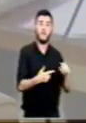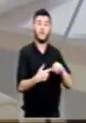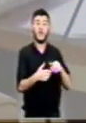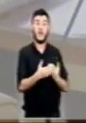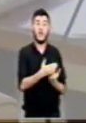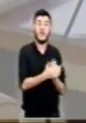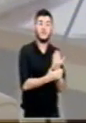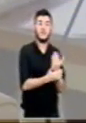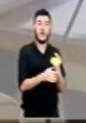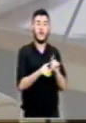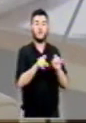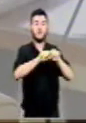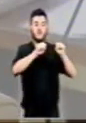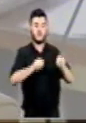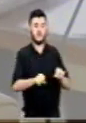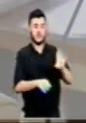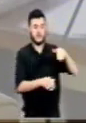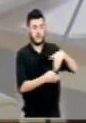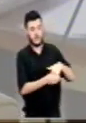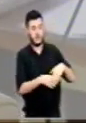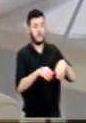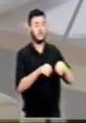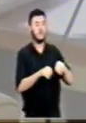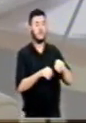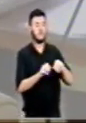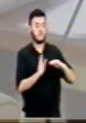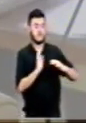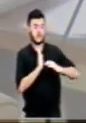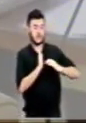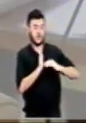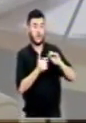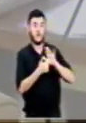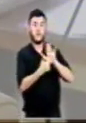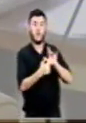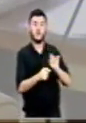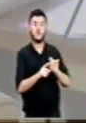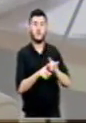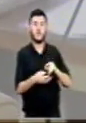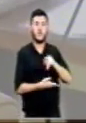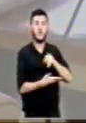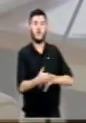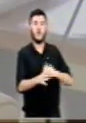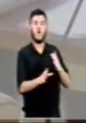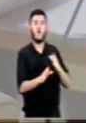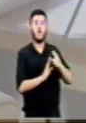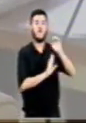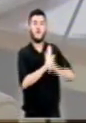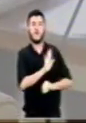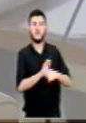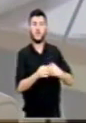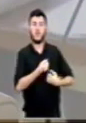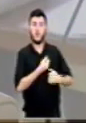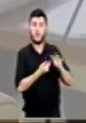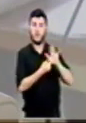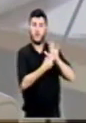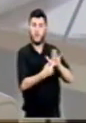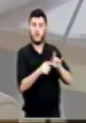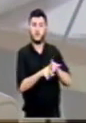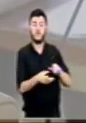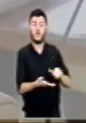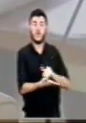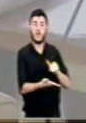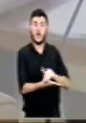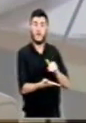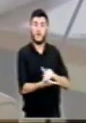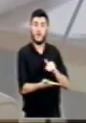sistema interno do Senado, onde se menciona a expedição de um ofício, cujo número aqui indico, emitido pelo gabinete da senadora